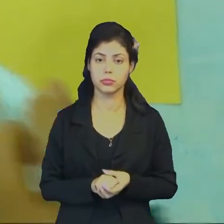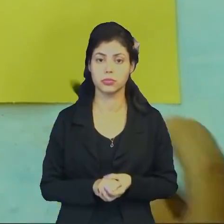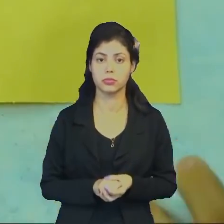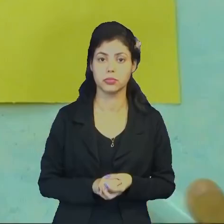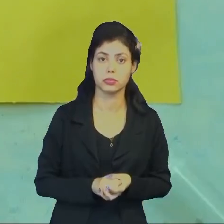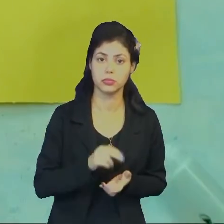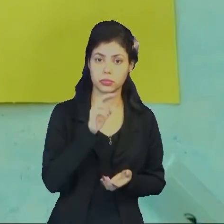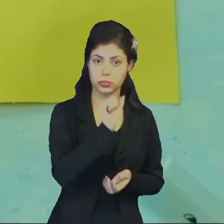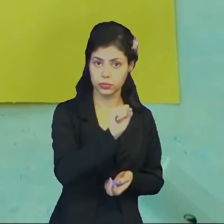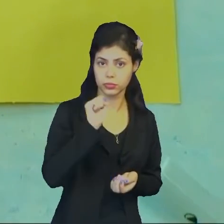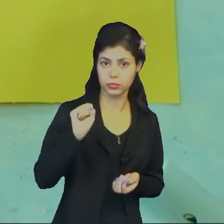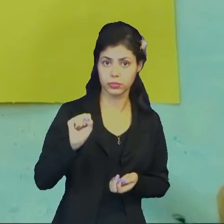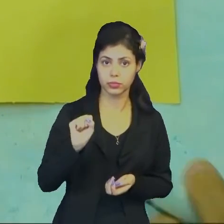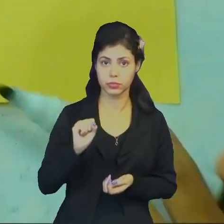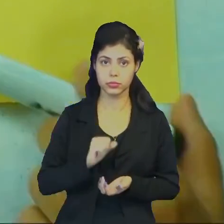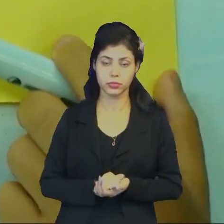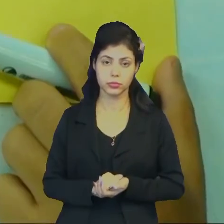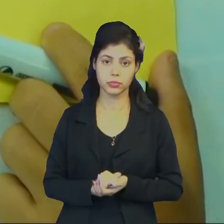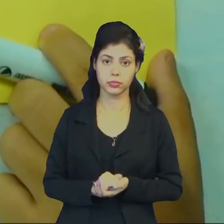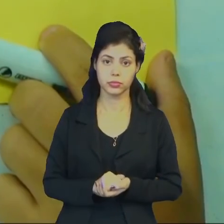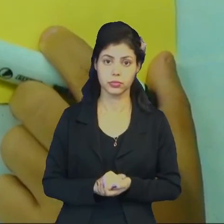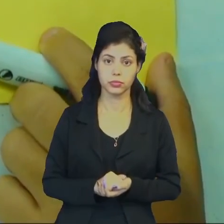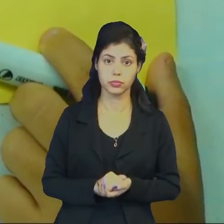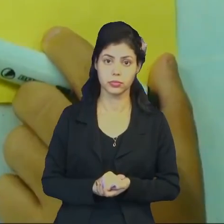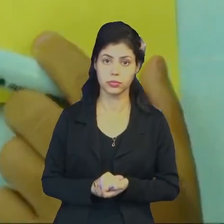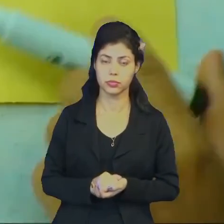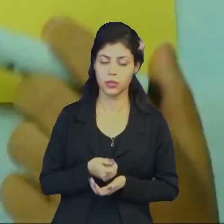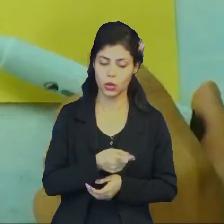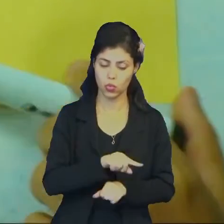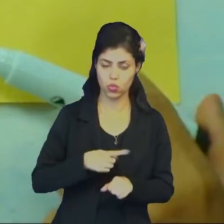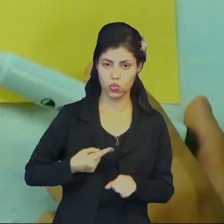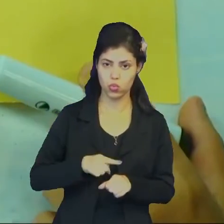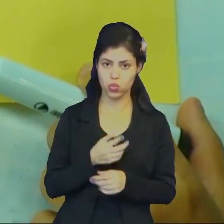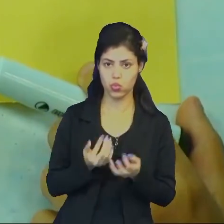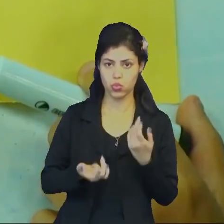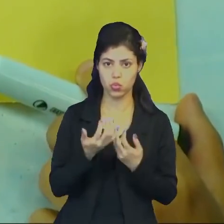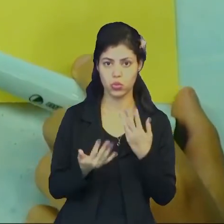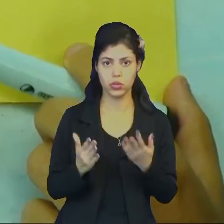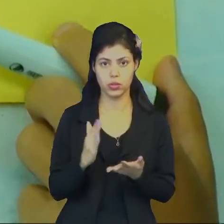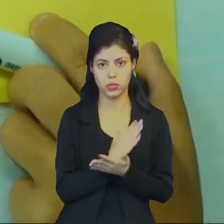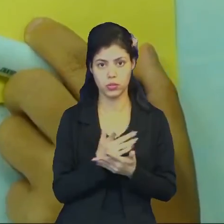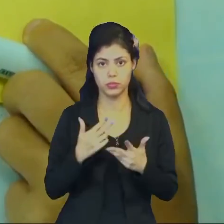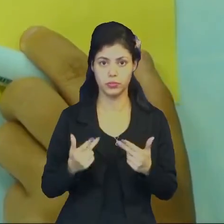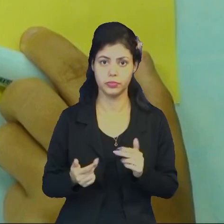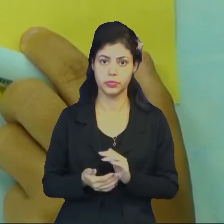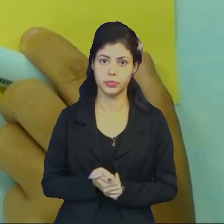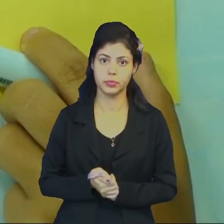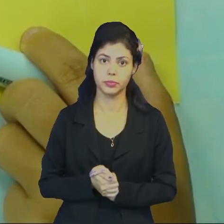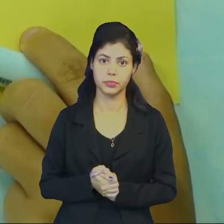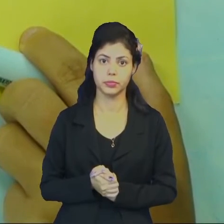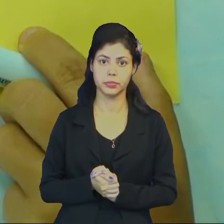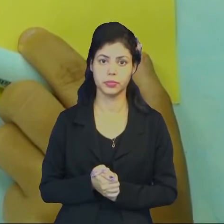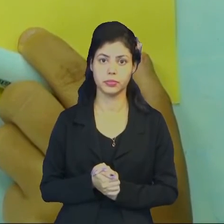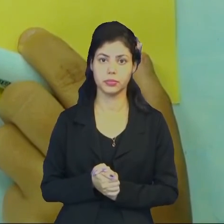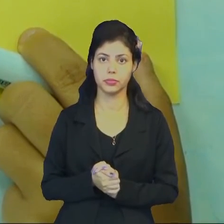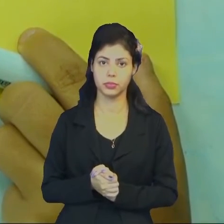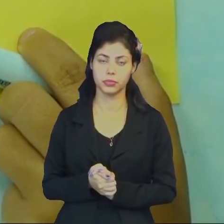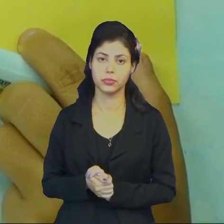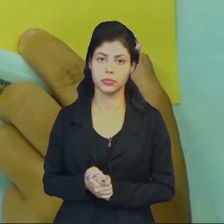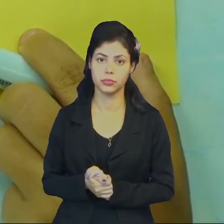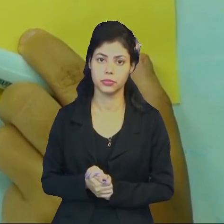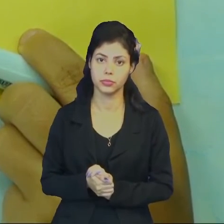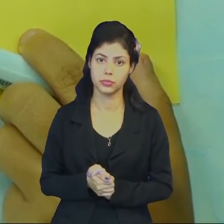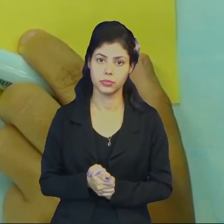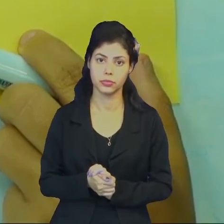colocar dois S, é assa. O ato de assar alguma coisa, né? De cozinhar lá, olha, assar lá no fogo. Assa.